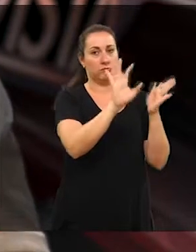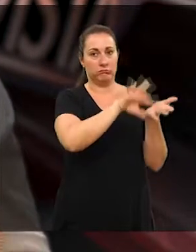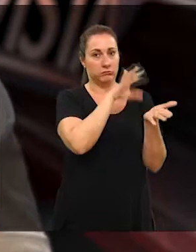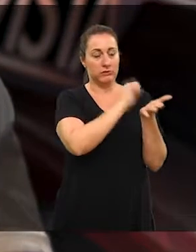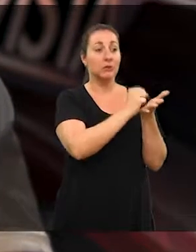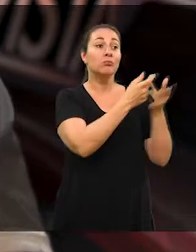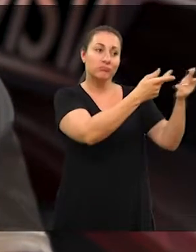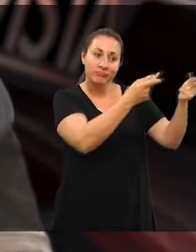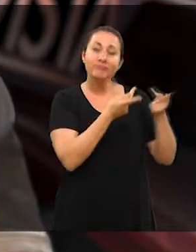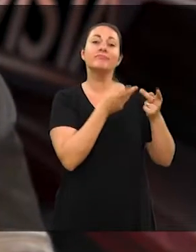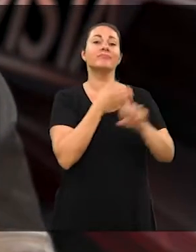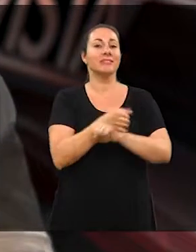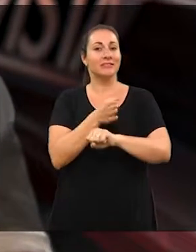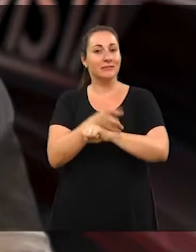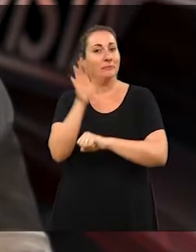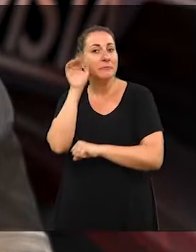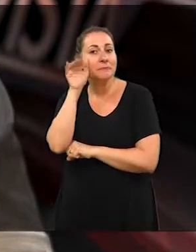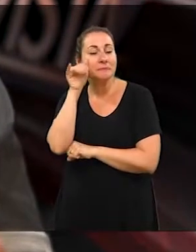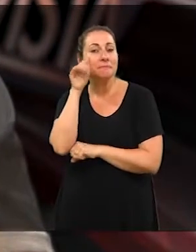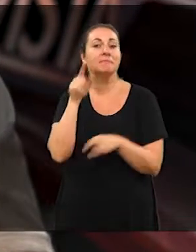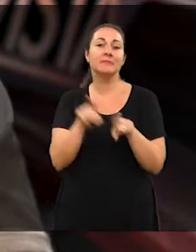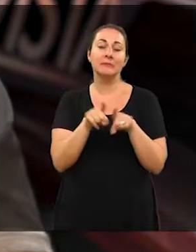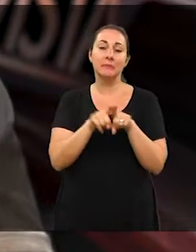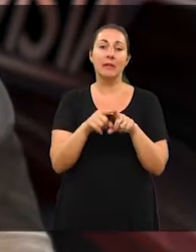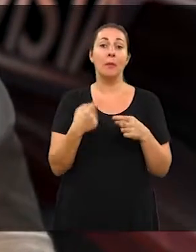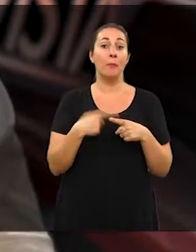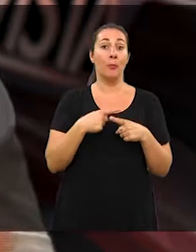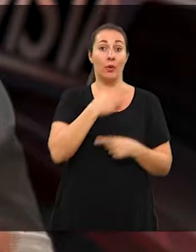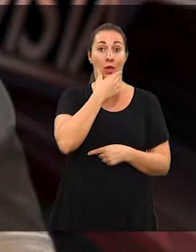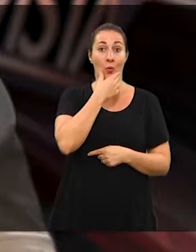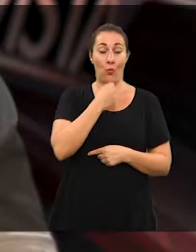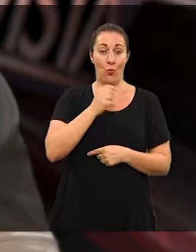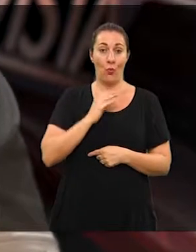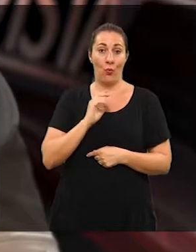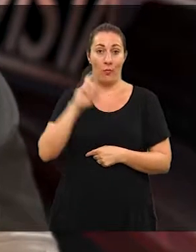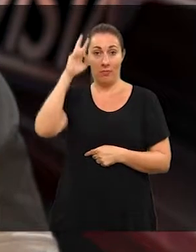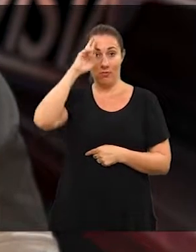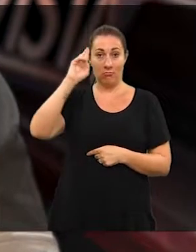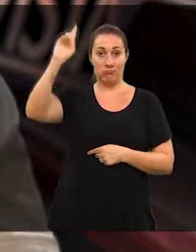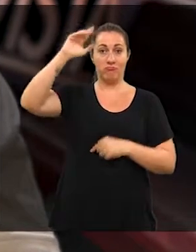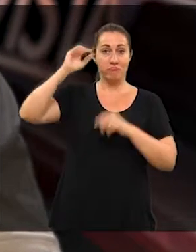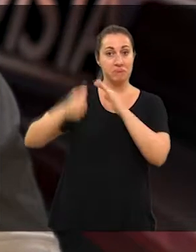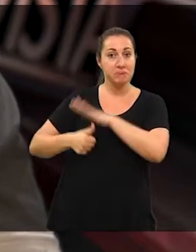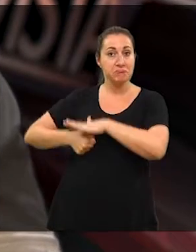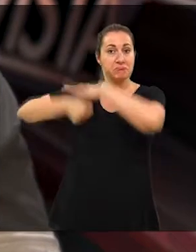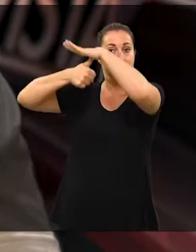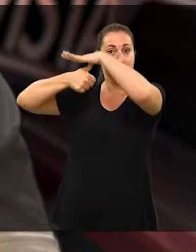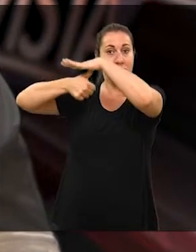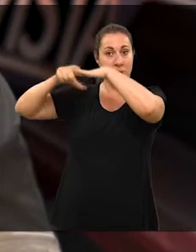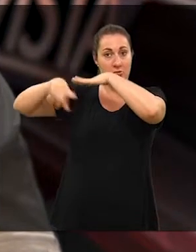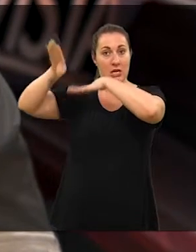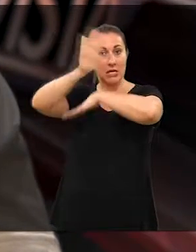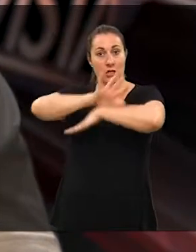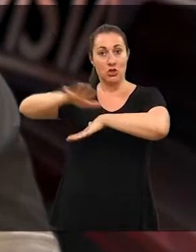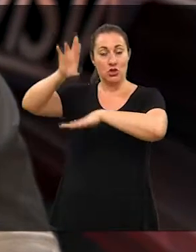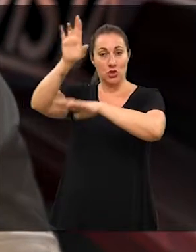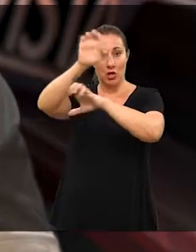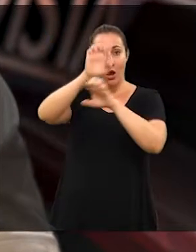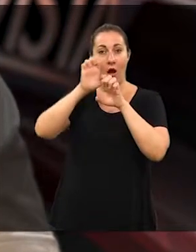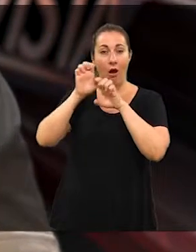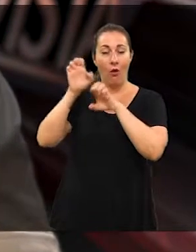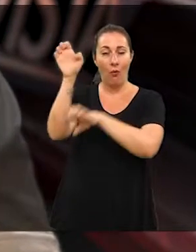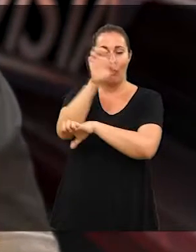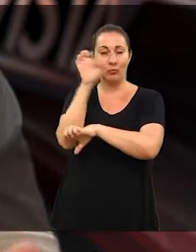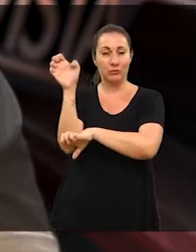ser convidadas a participarem, até porque se o nosso secretário vier aí, o nosso líder maior, né, que é o secretário estadual da